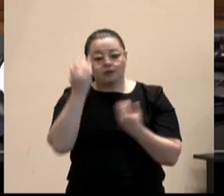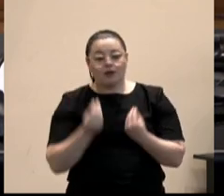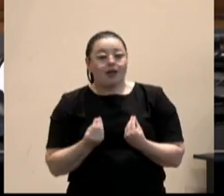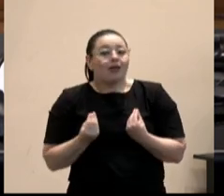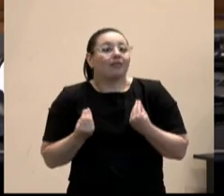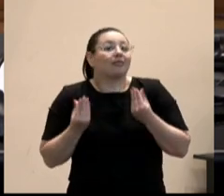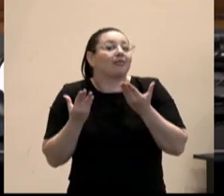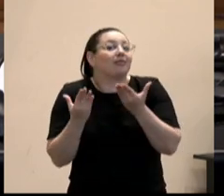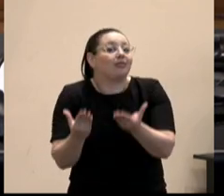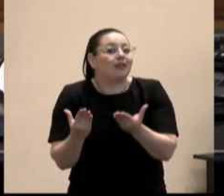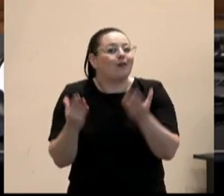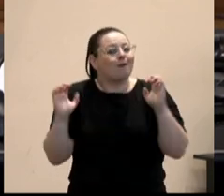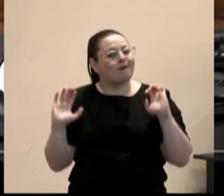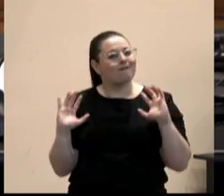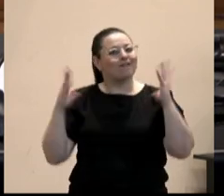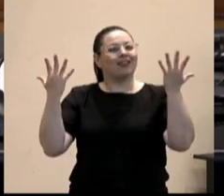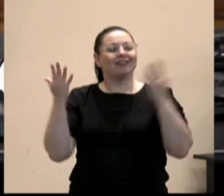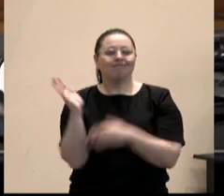despedida pelos seus alunos.